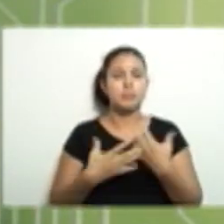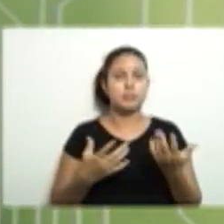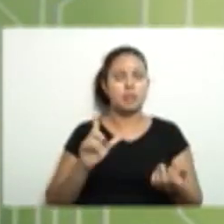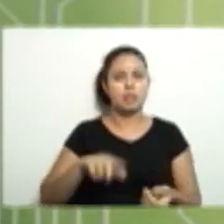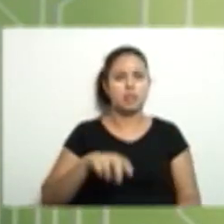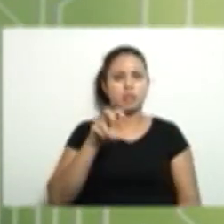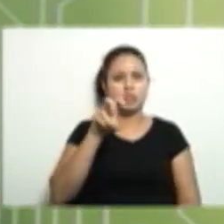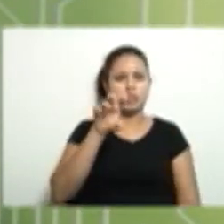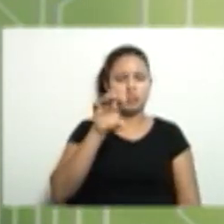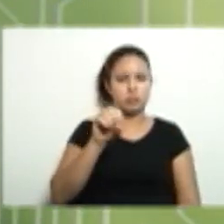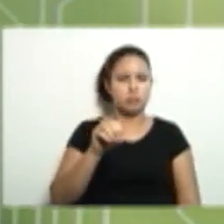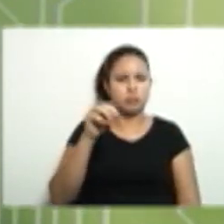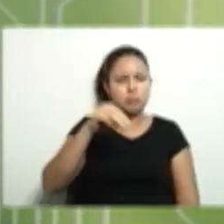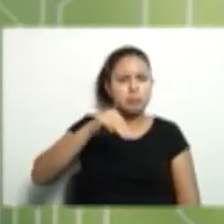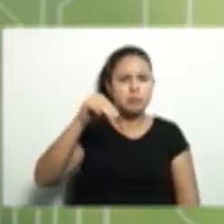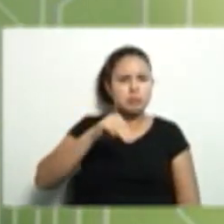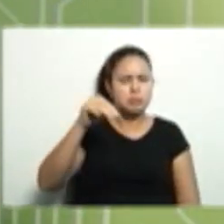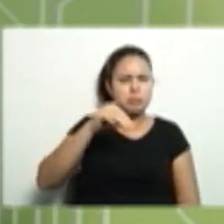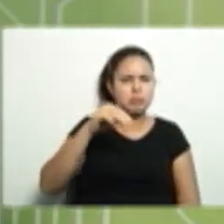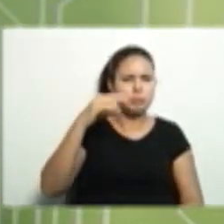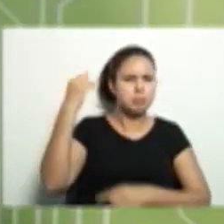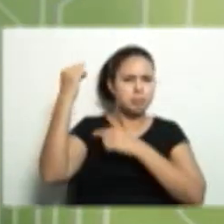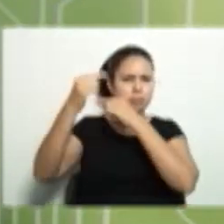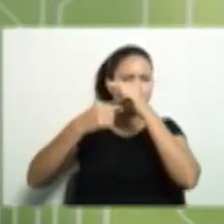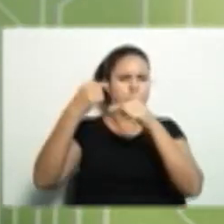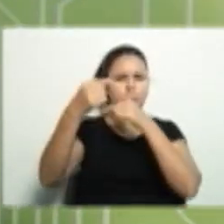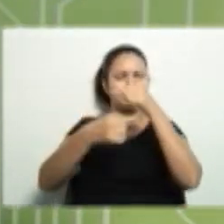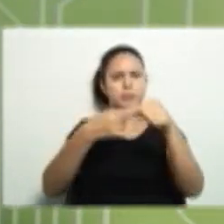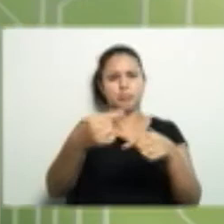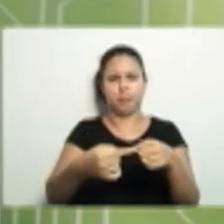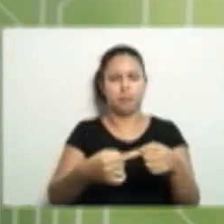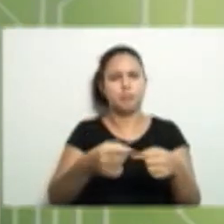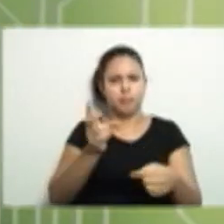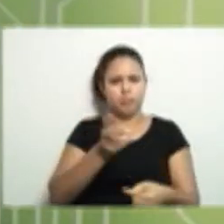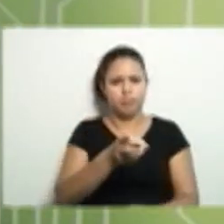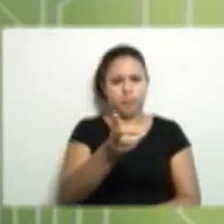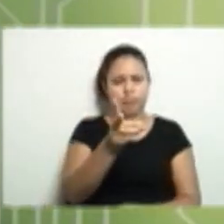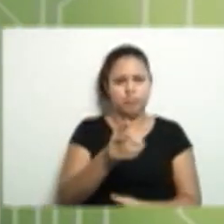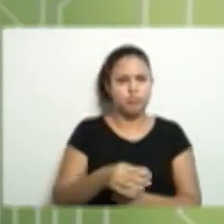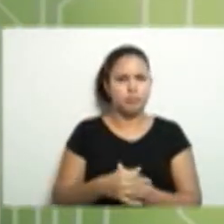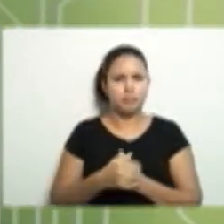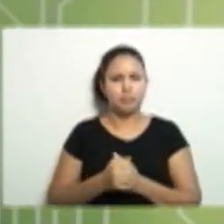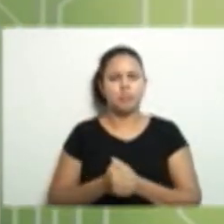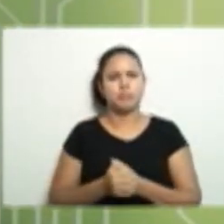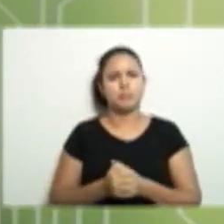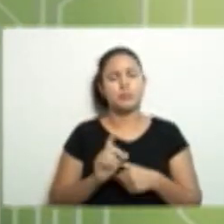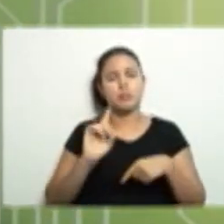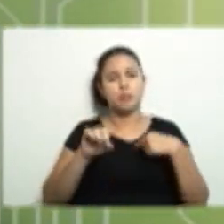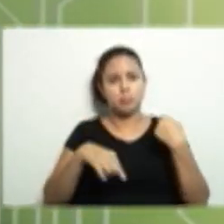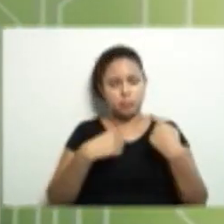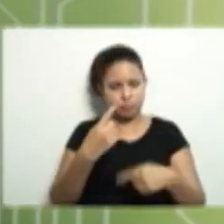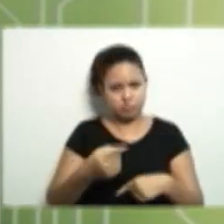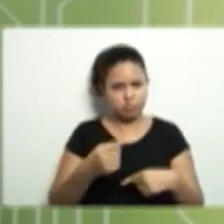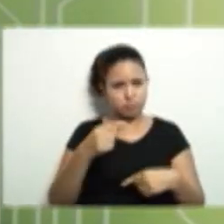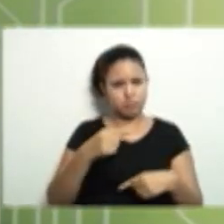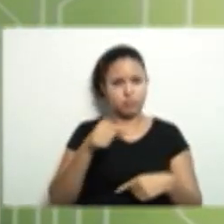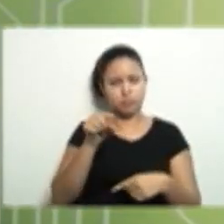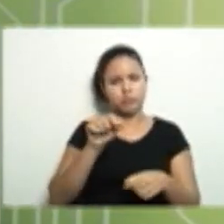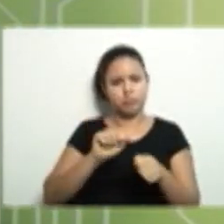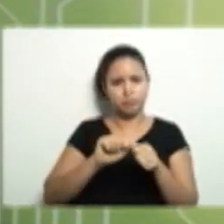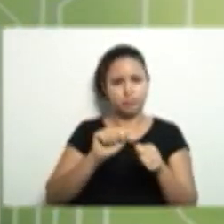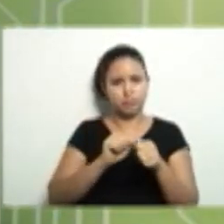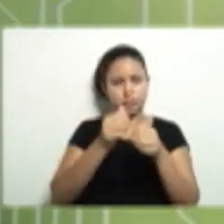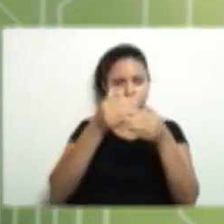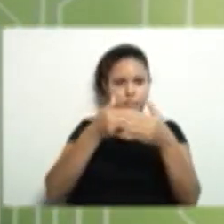minutos de aula de revisão, que já são seguidas imediatamente da realização da prova. Então, depois da revisão, você já vai realizar a sua